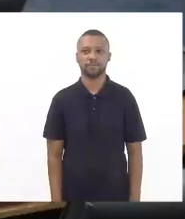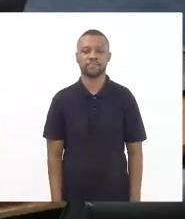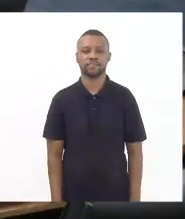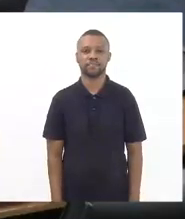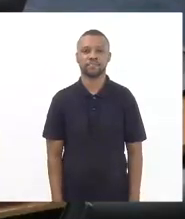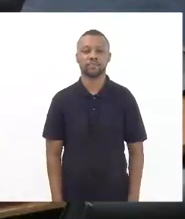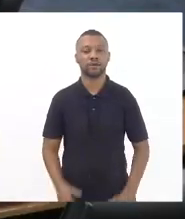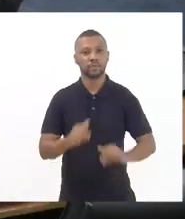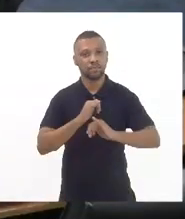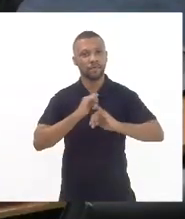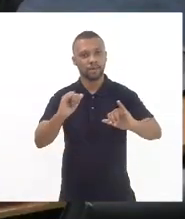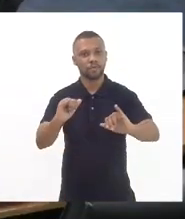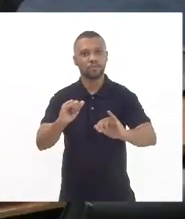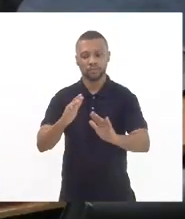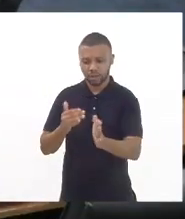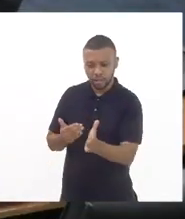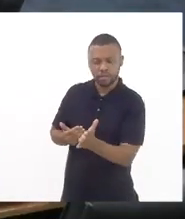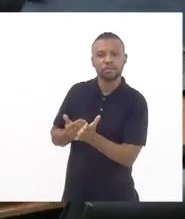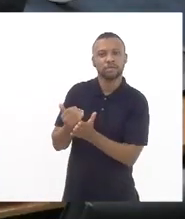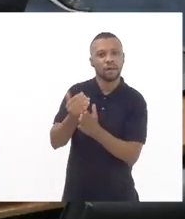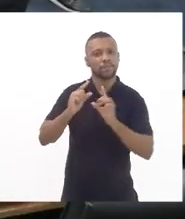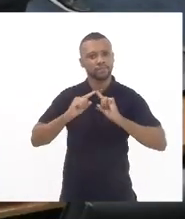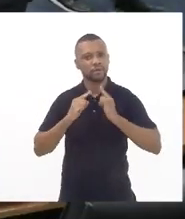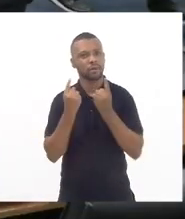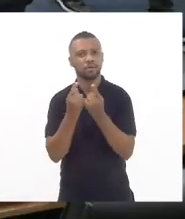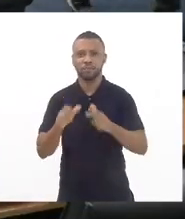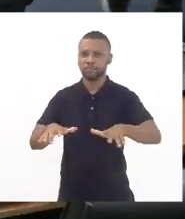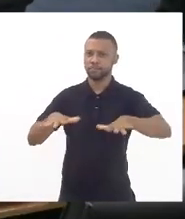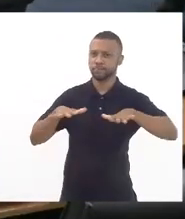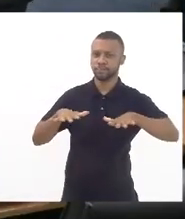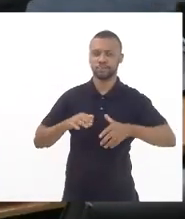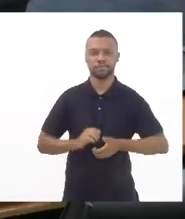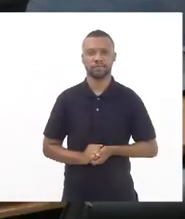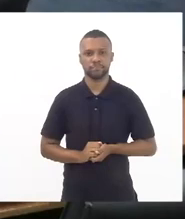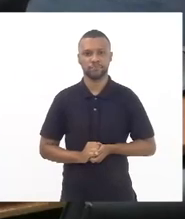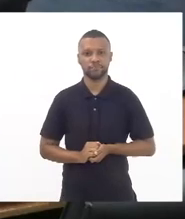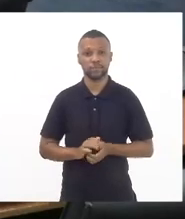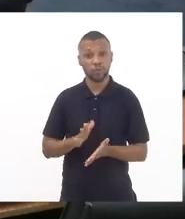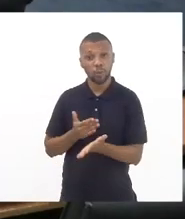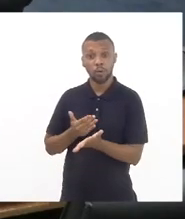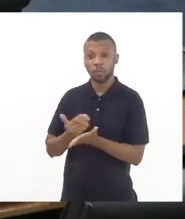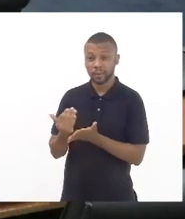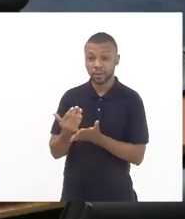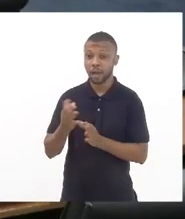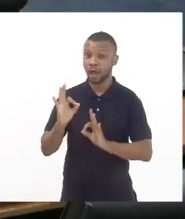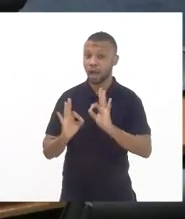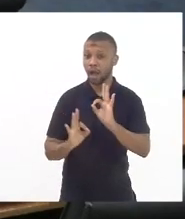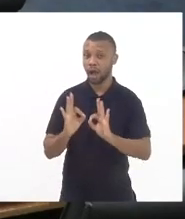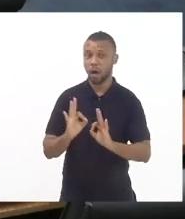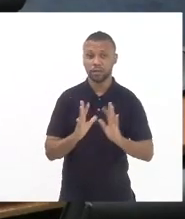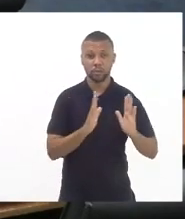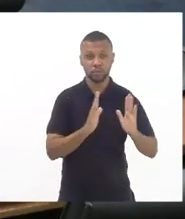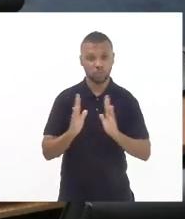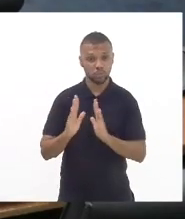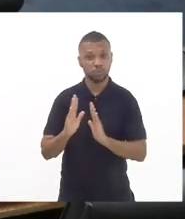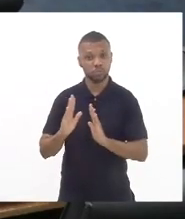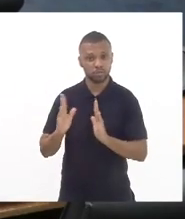Está reaberta a sessão. Passa-se a ordem do dia. Boa tarde a todas e